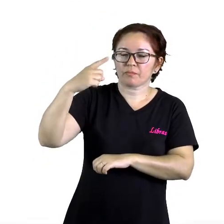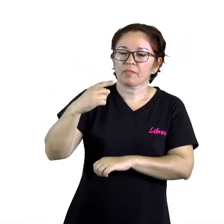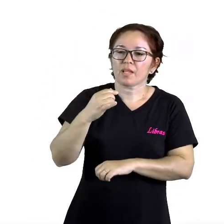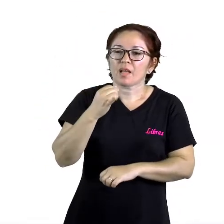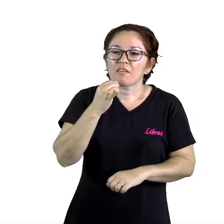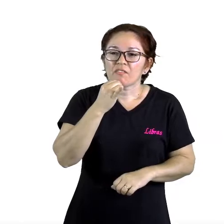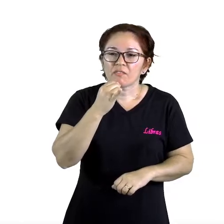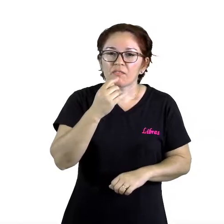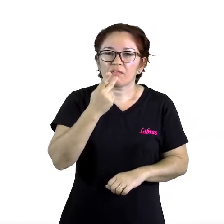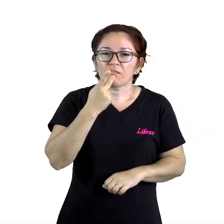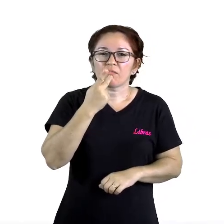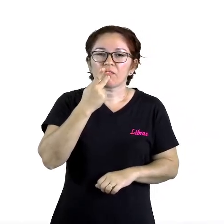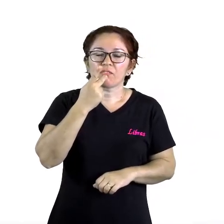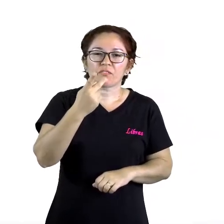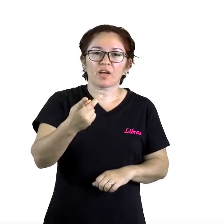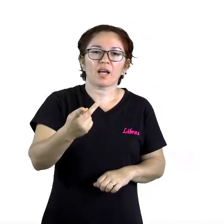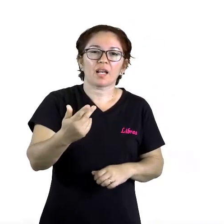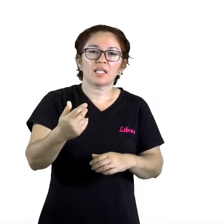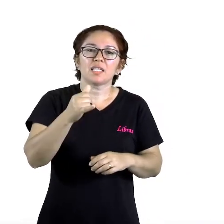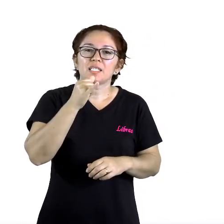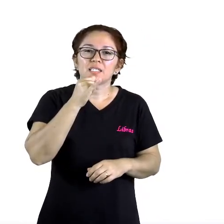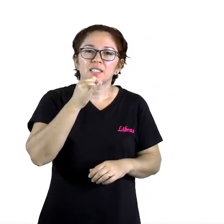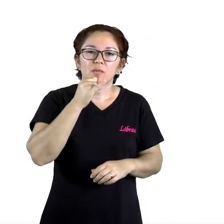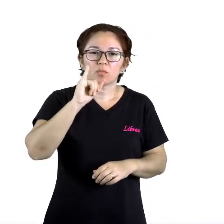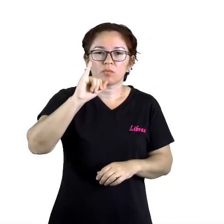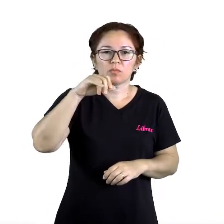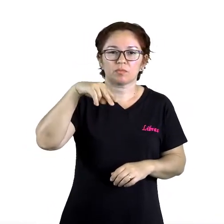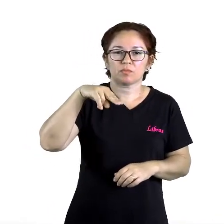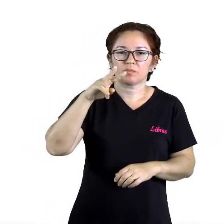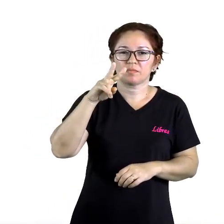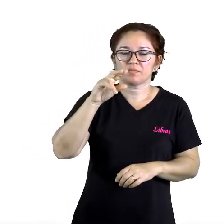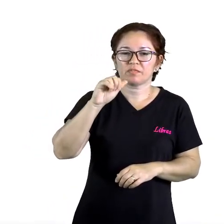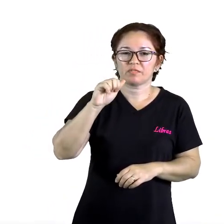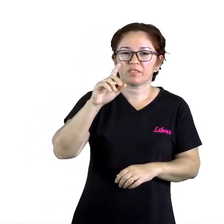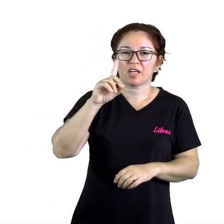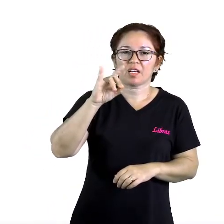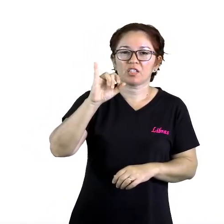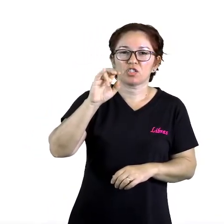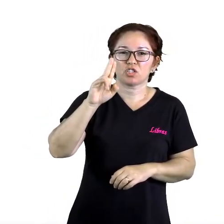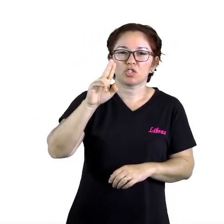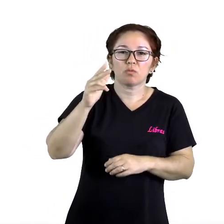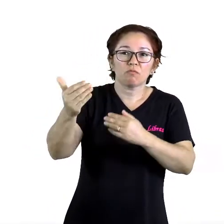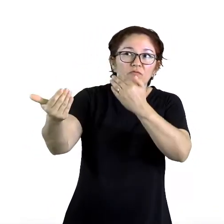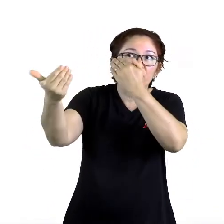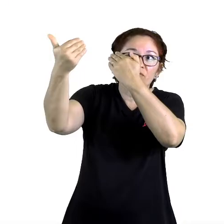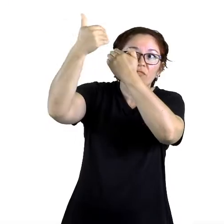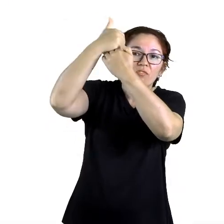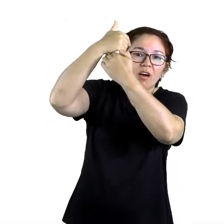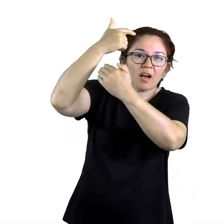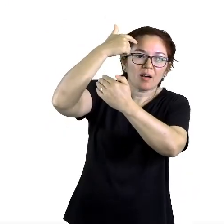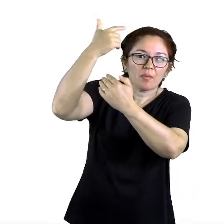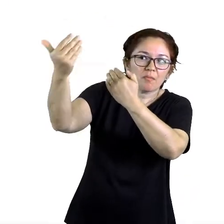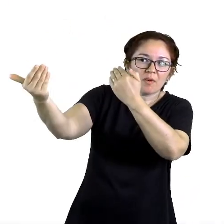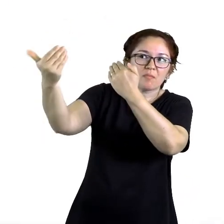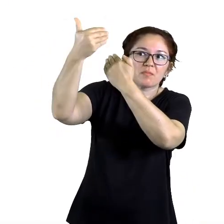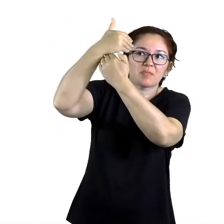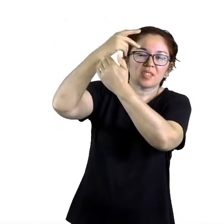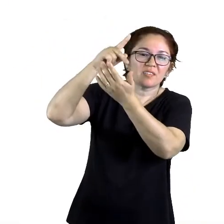Meus pensamentos. Se tivesse assim, a nostalgia invadiu, ponto, o sentido estaria